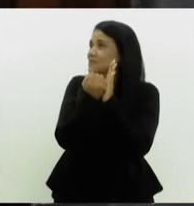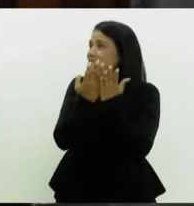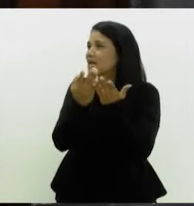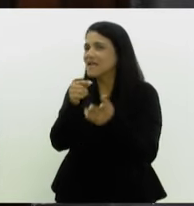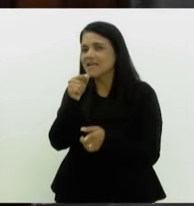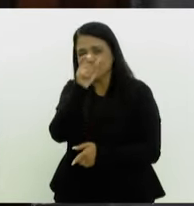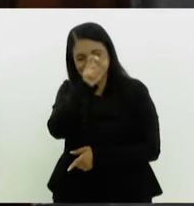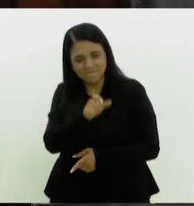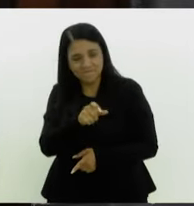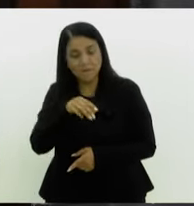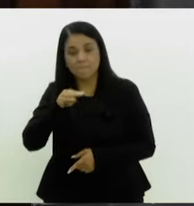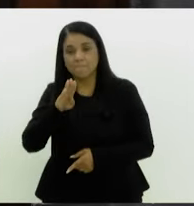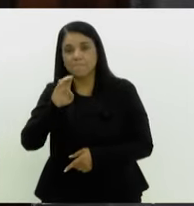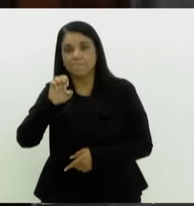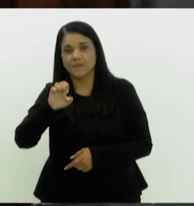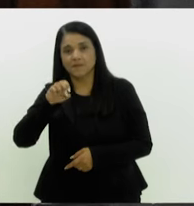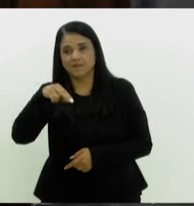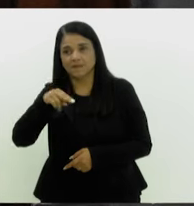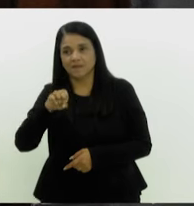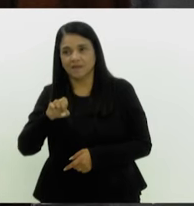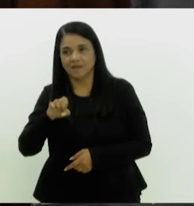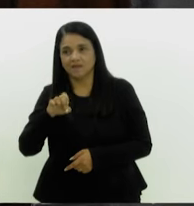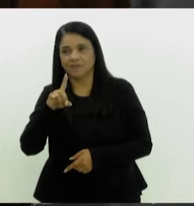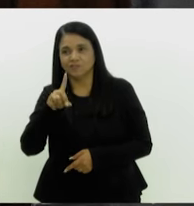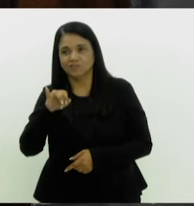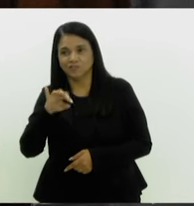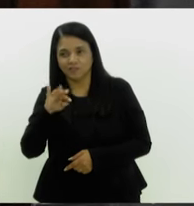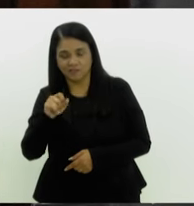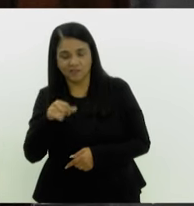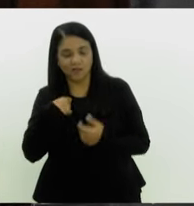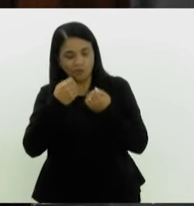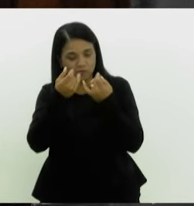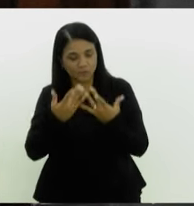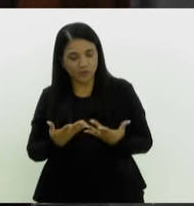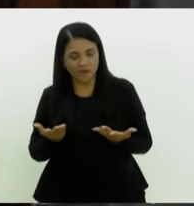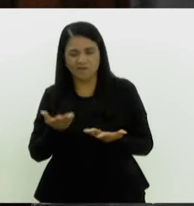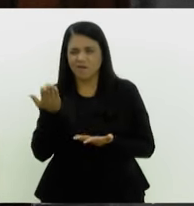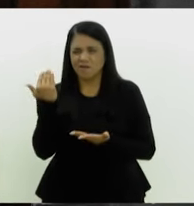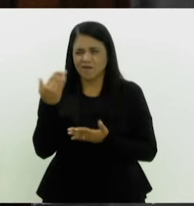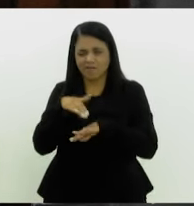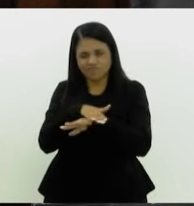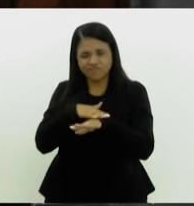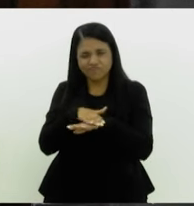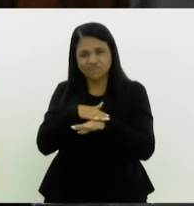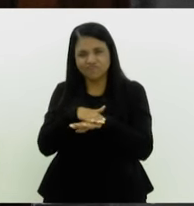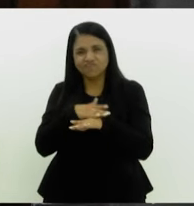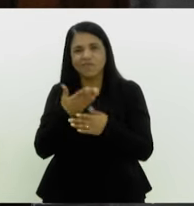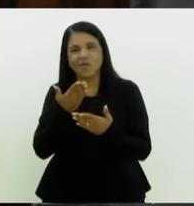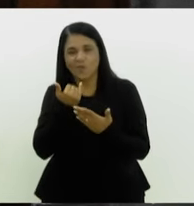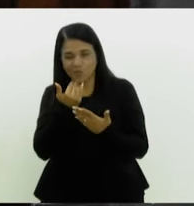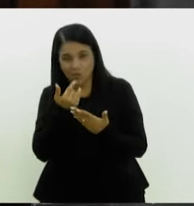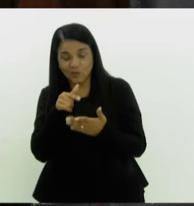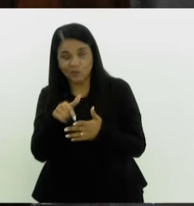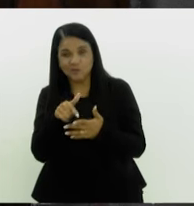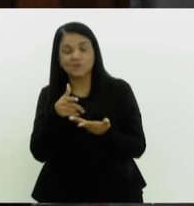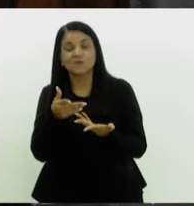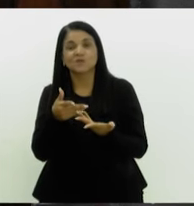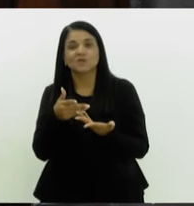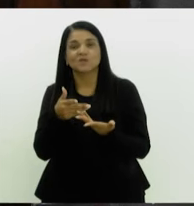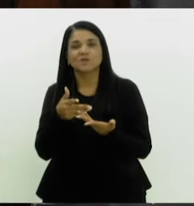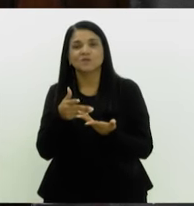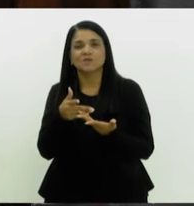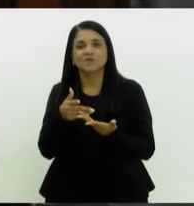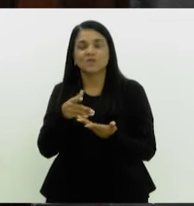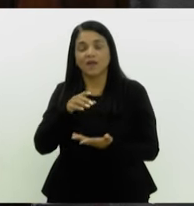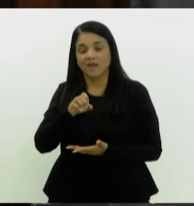ela como a maioria das mulheres falava isso agora para Edilene na hora do almoço como a maioria das mulheres tem